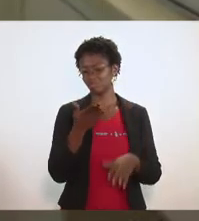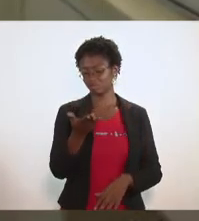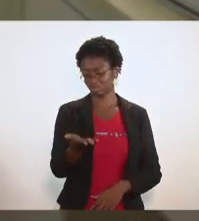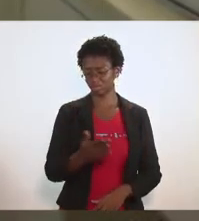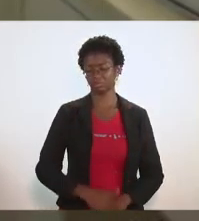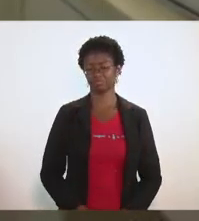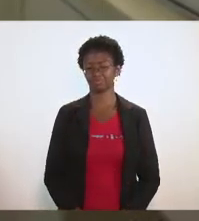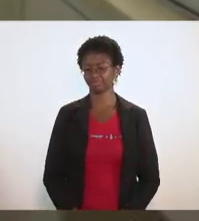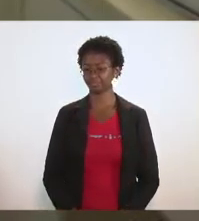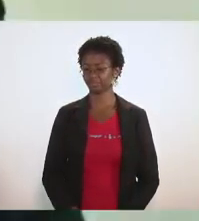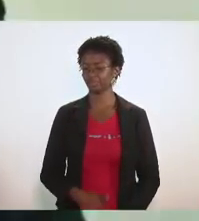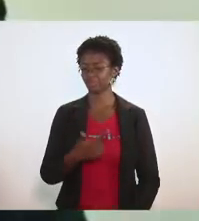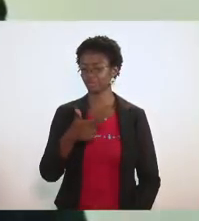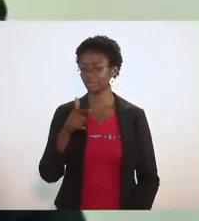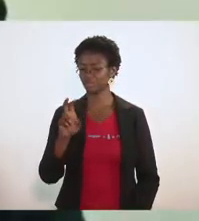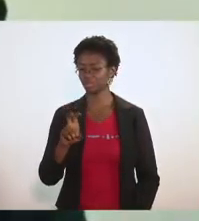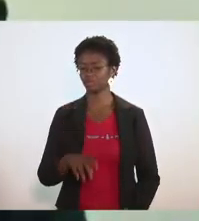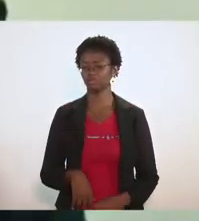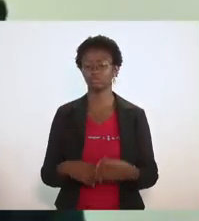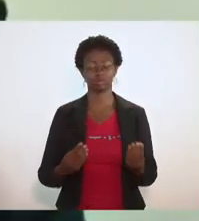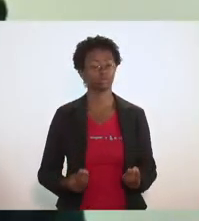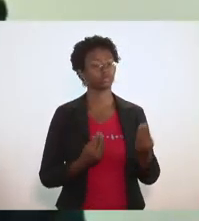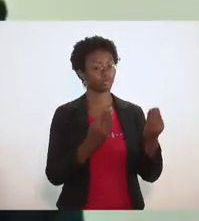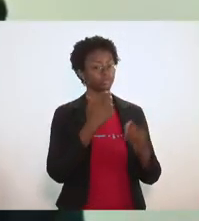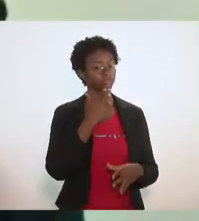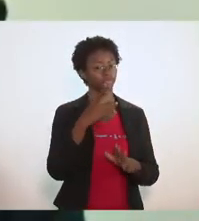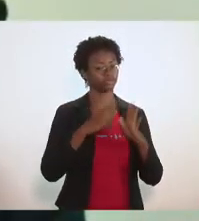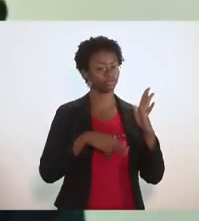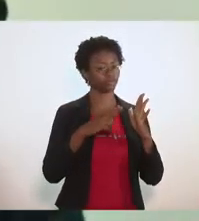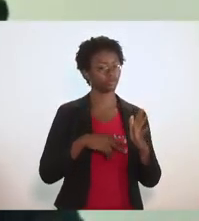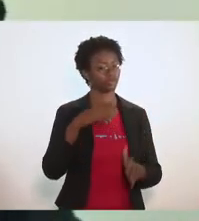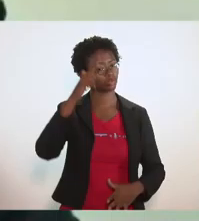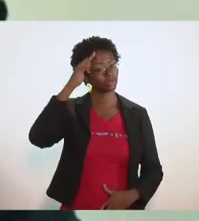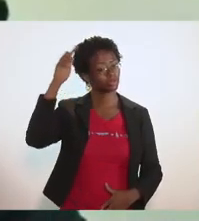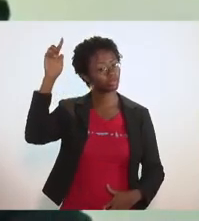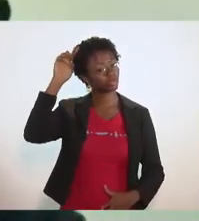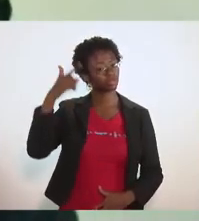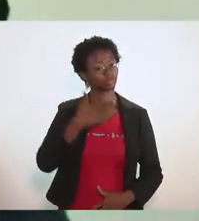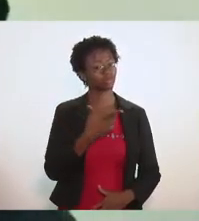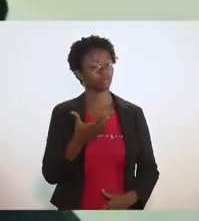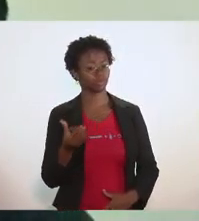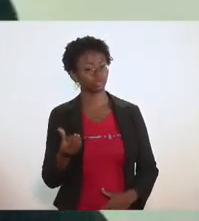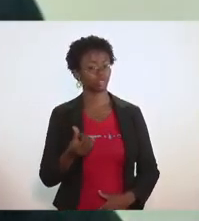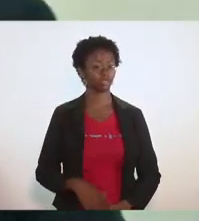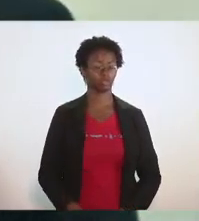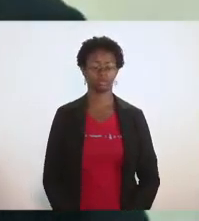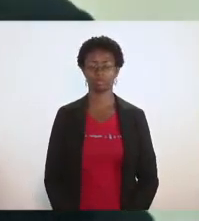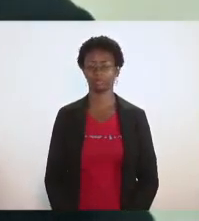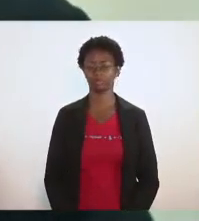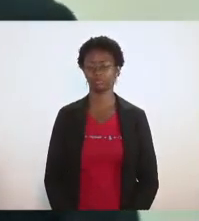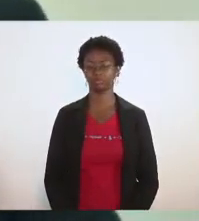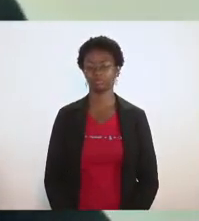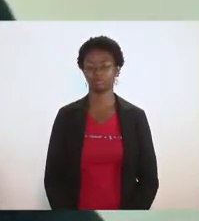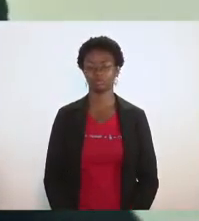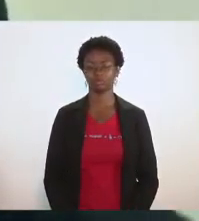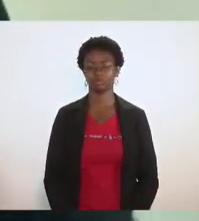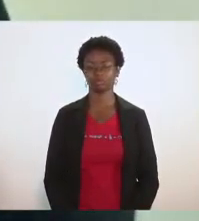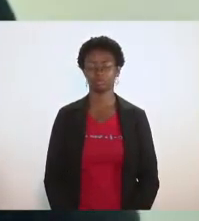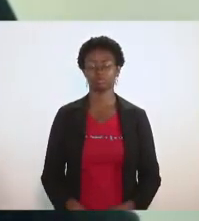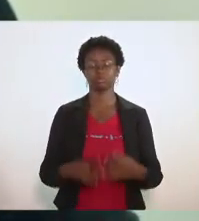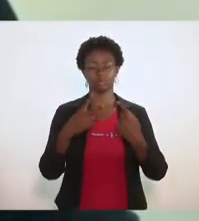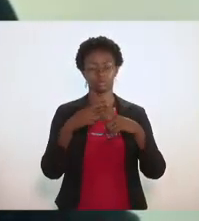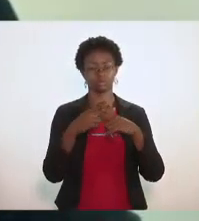antigo e envolve estádios de futebol, e eu queria aprofundar essa